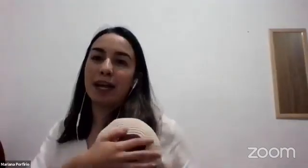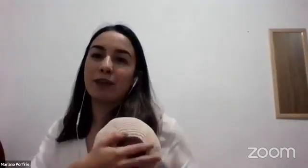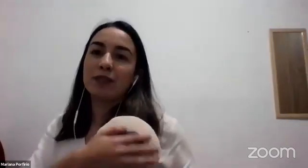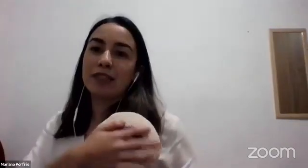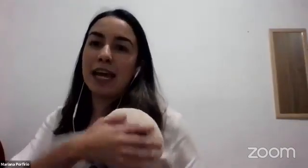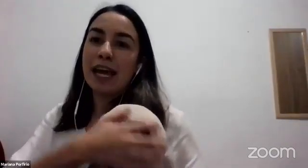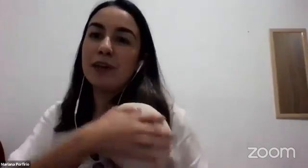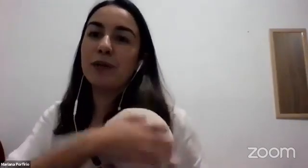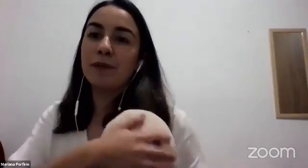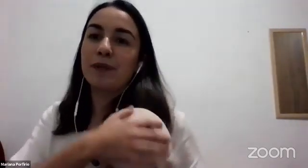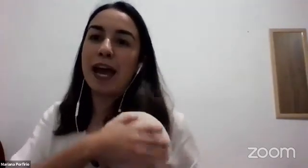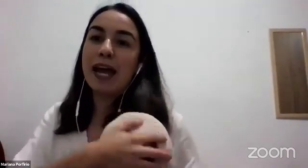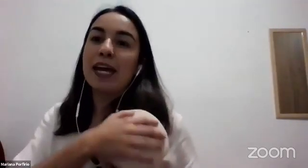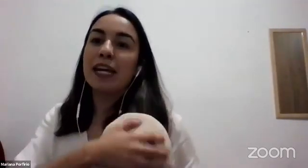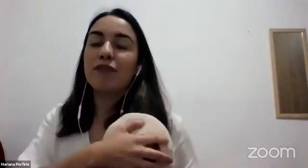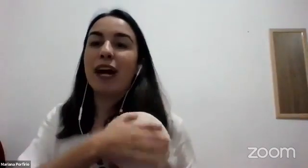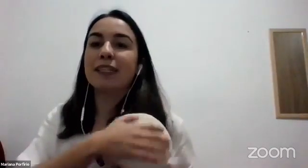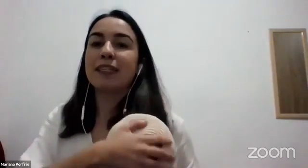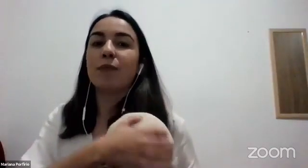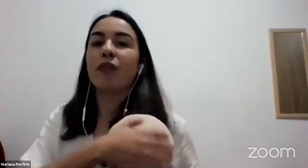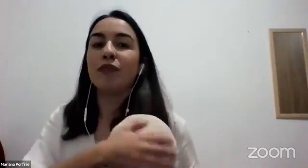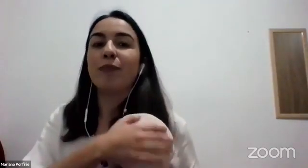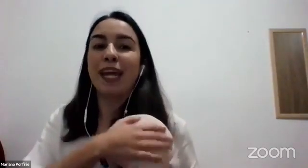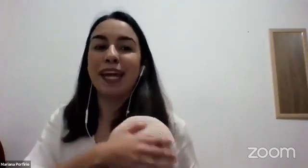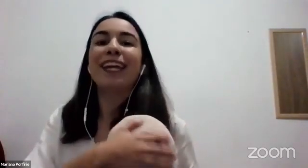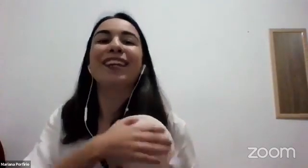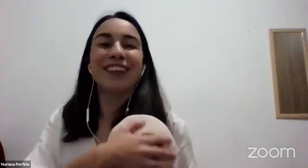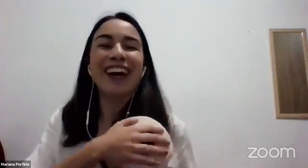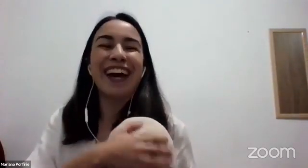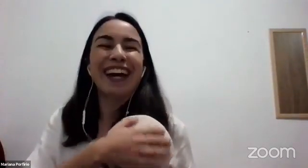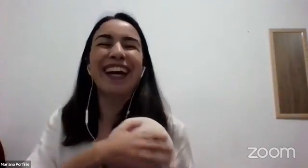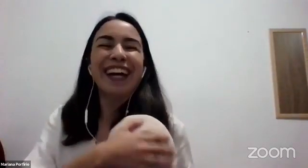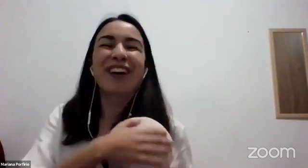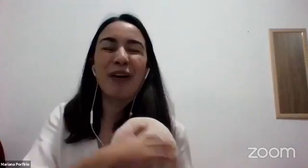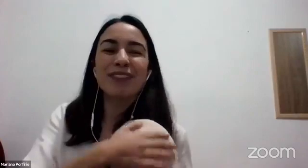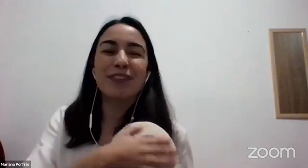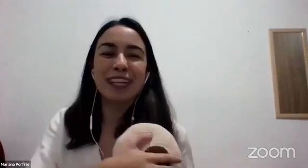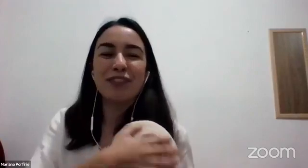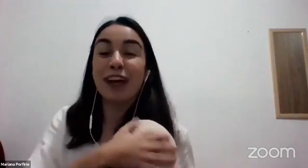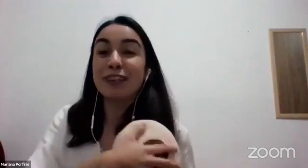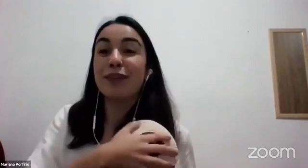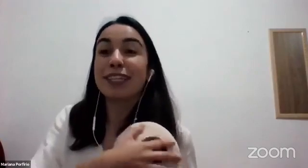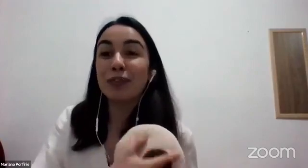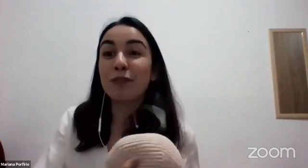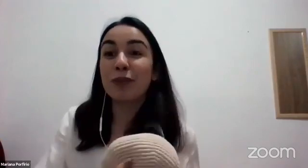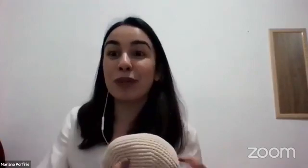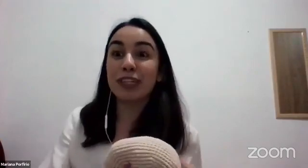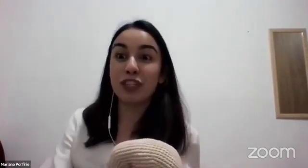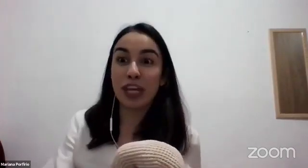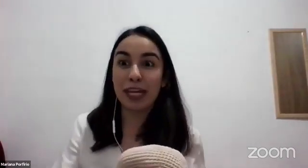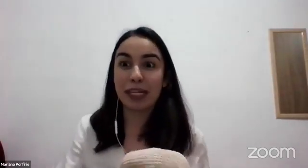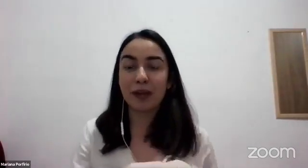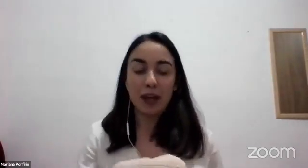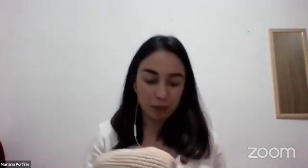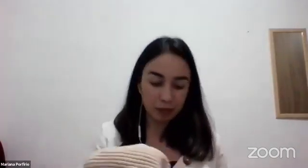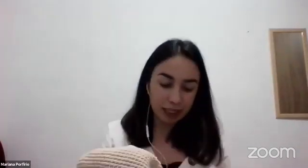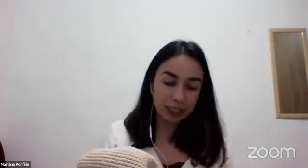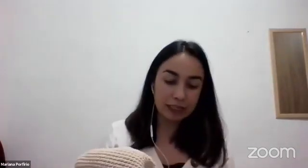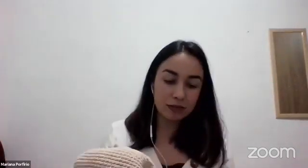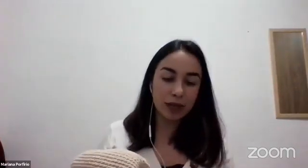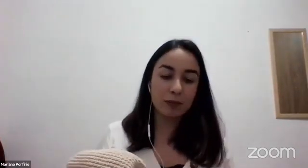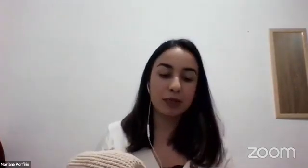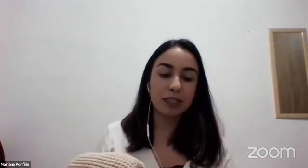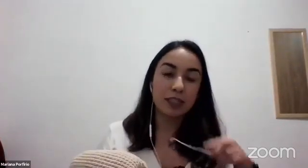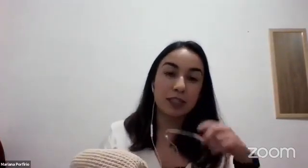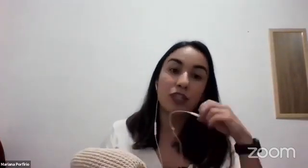Você pega o seio, né, e faz esse movimento, como se você estivesse fazendo um milkshake. Por que